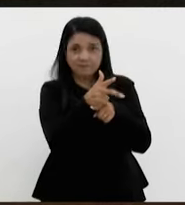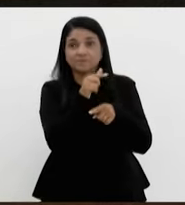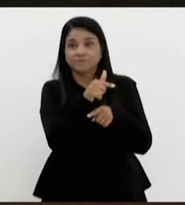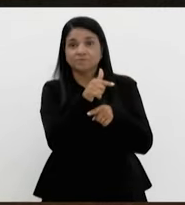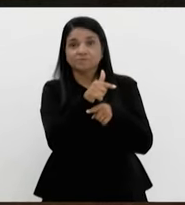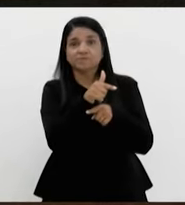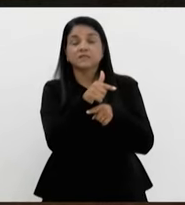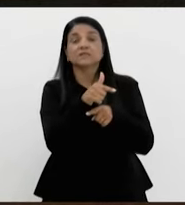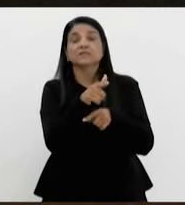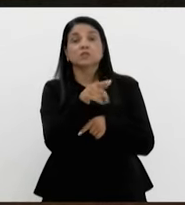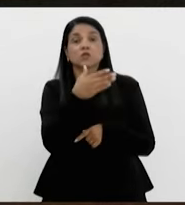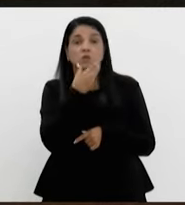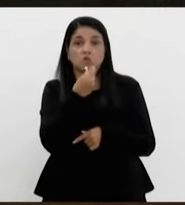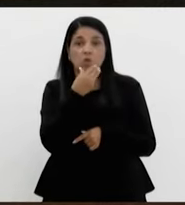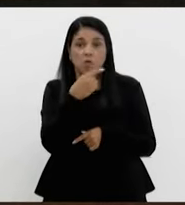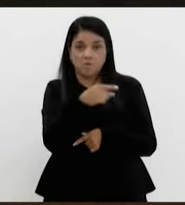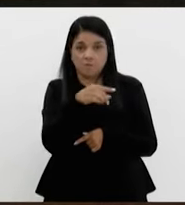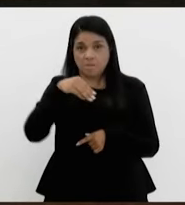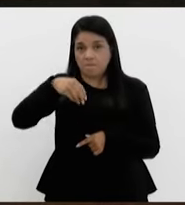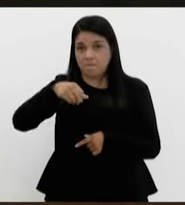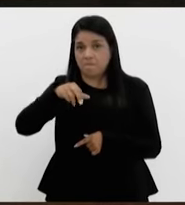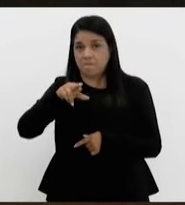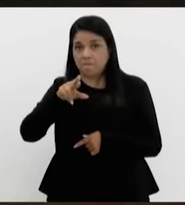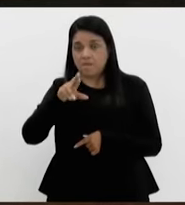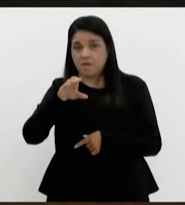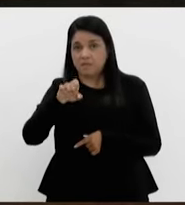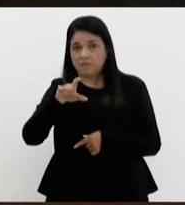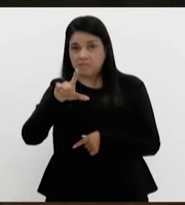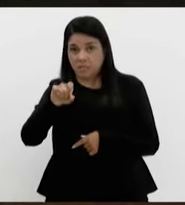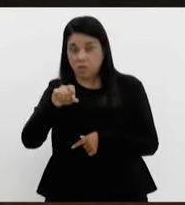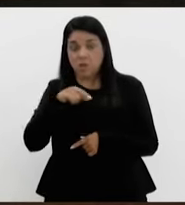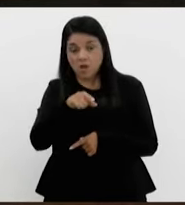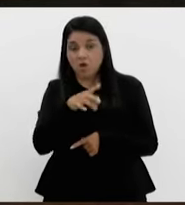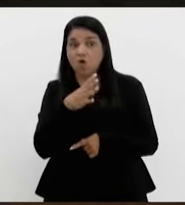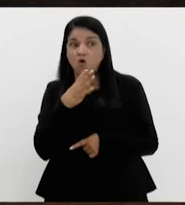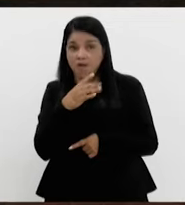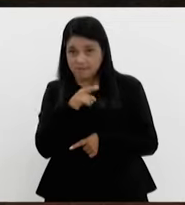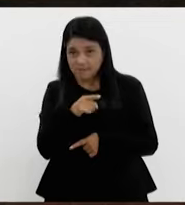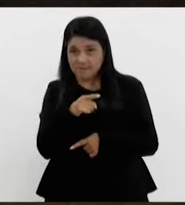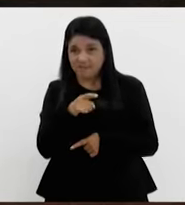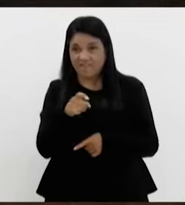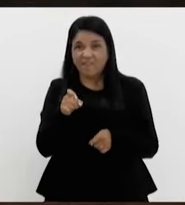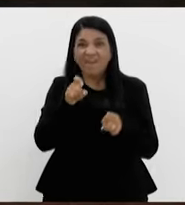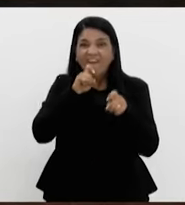Esse aqui é o cidadão. Ele é conhecido como Vampiro de...